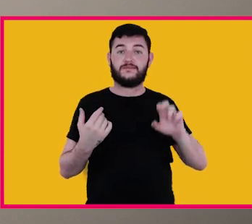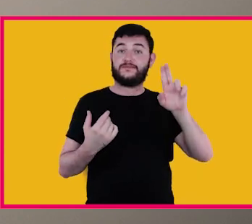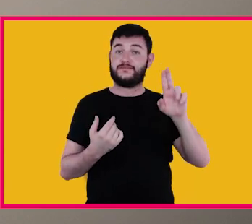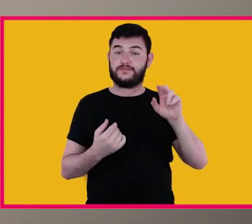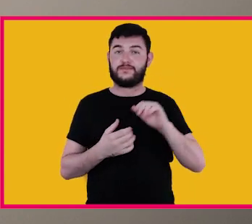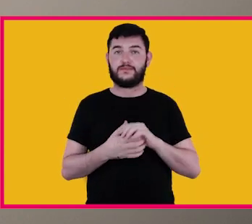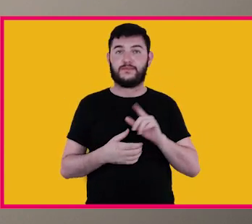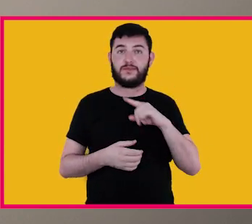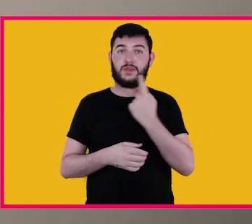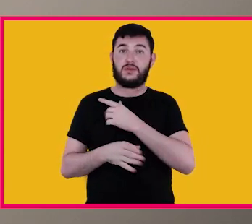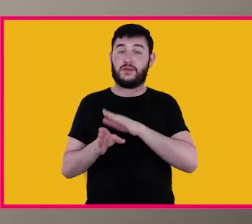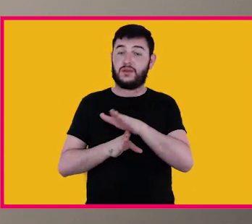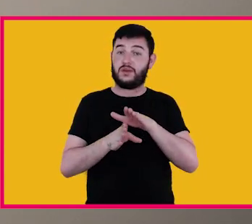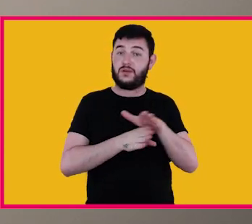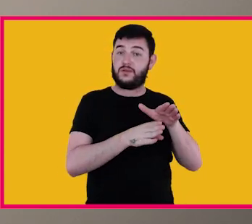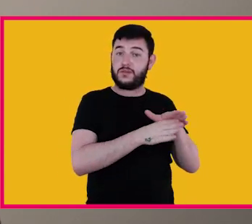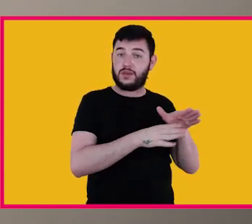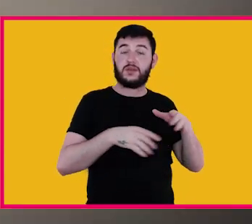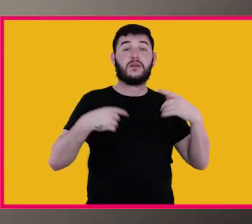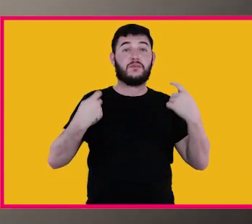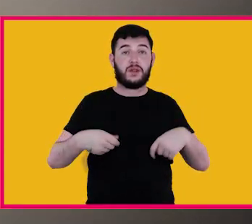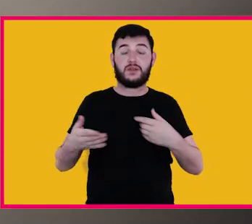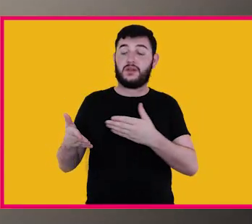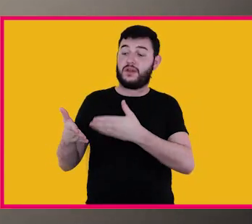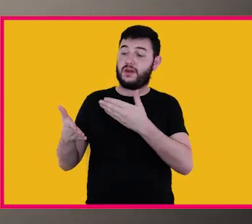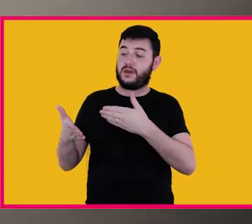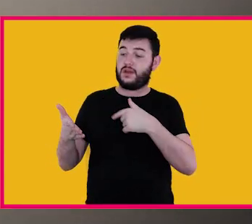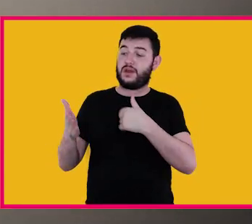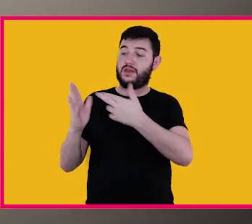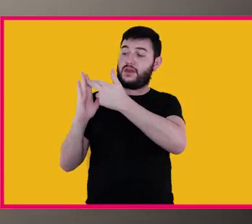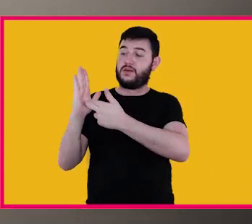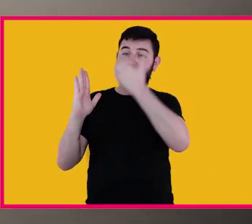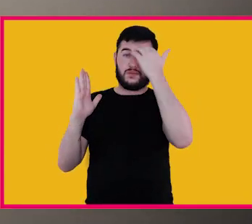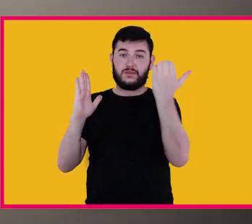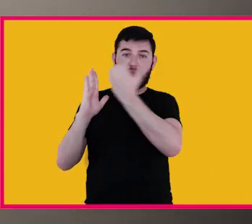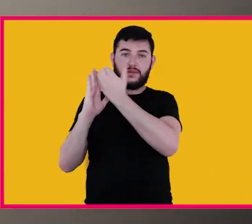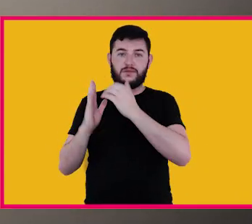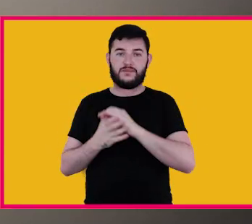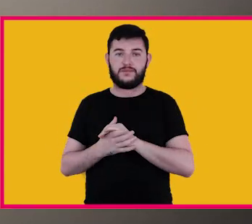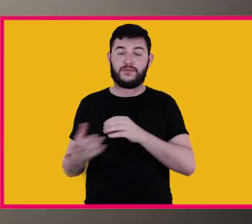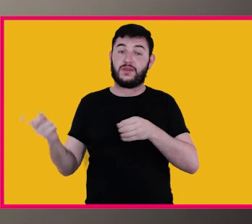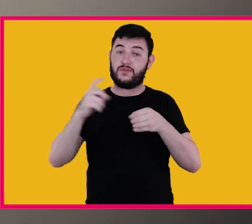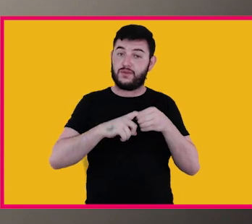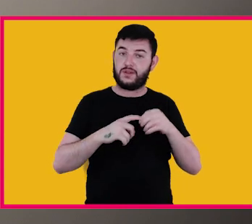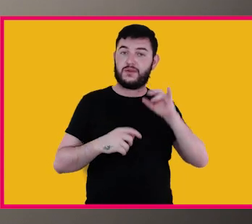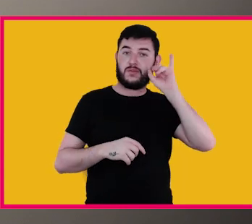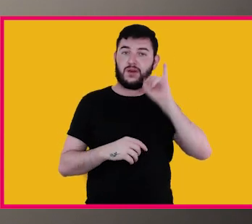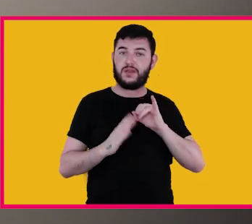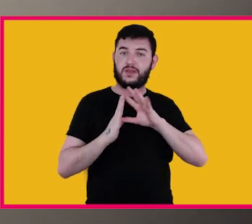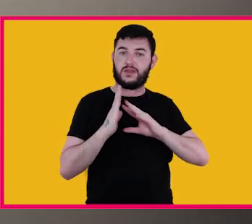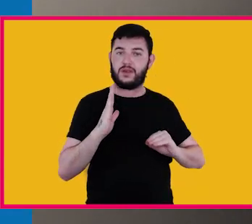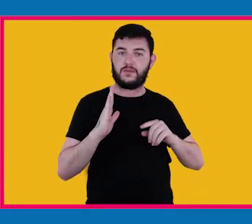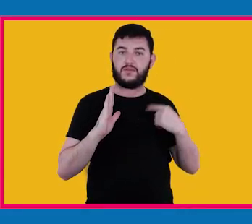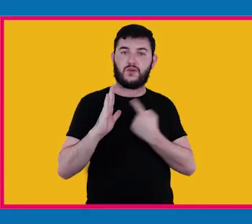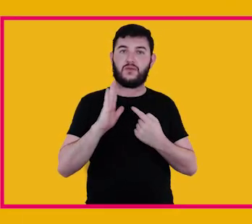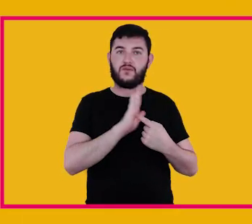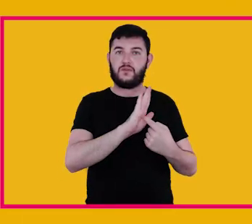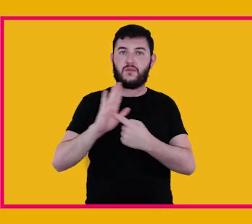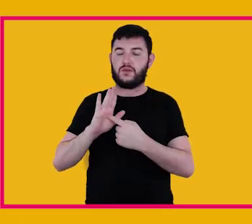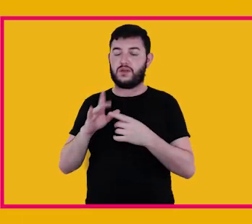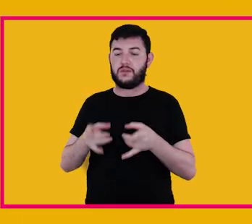de decisão dessa implantação ele seja consultado. Então, voltando novamente para o nosso exemplo, vamos locar agora 2 módulos